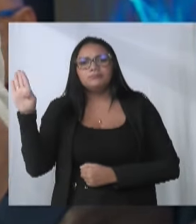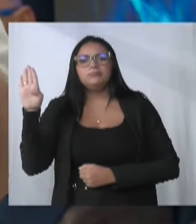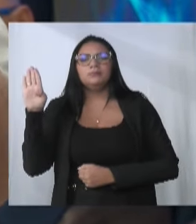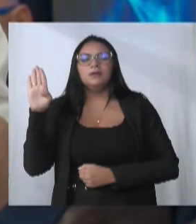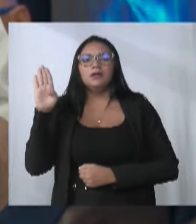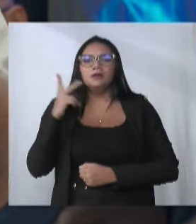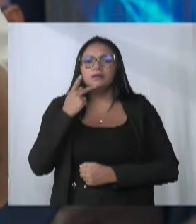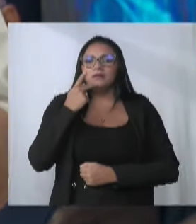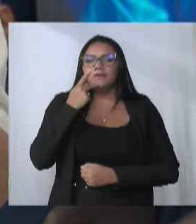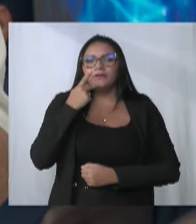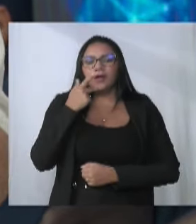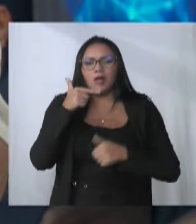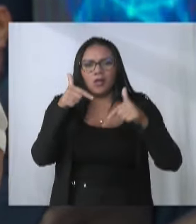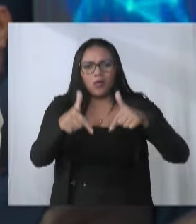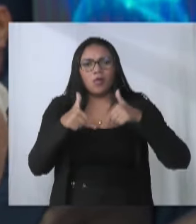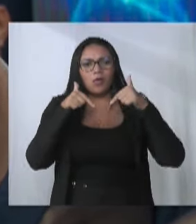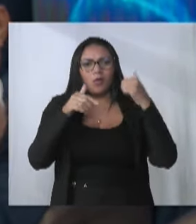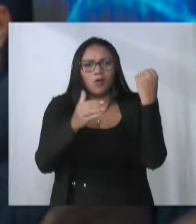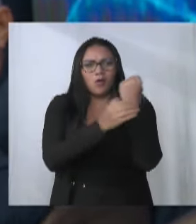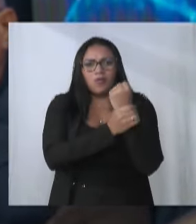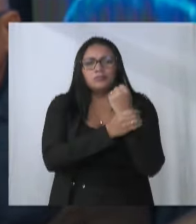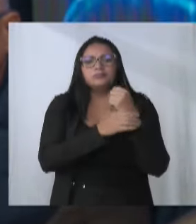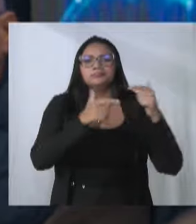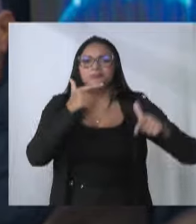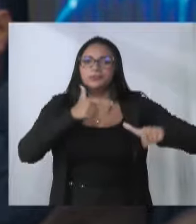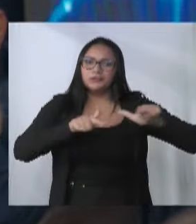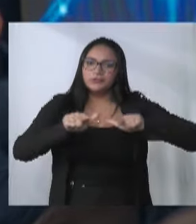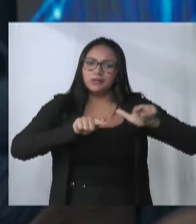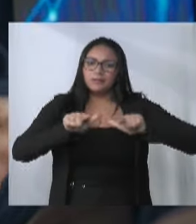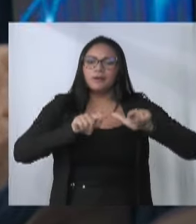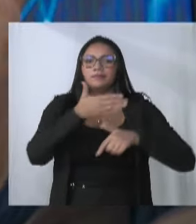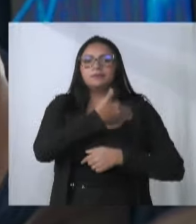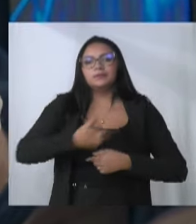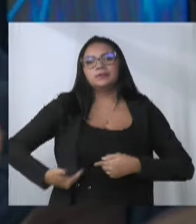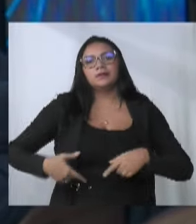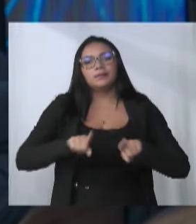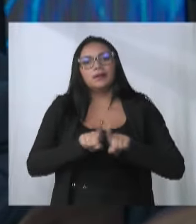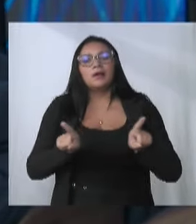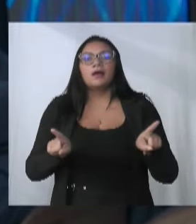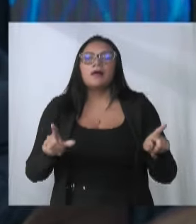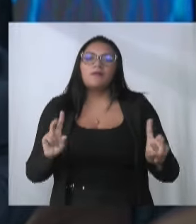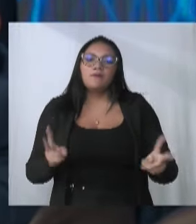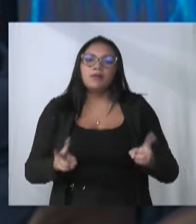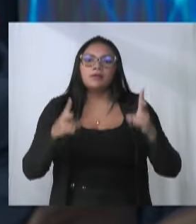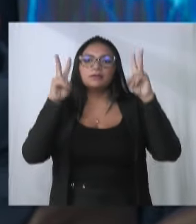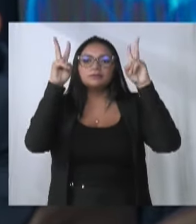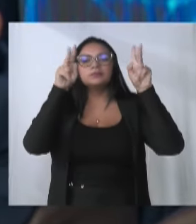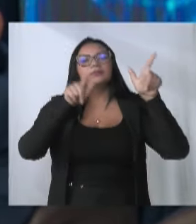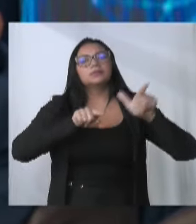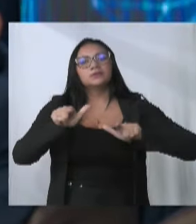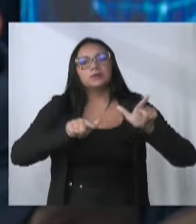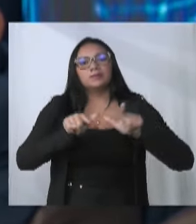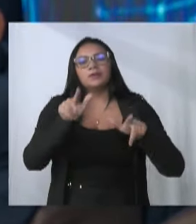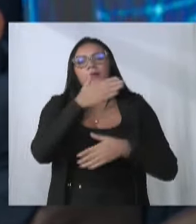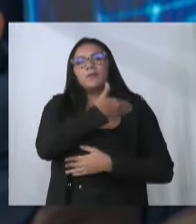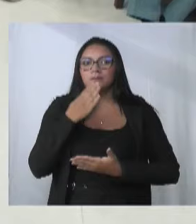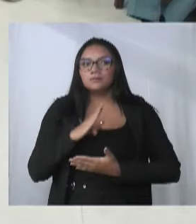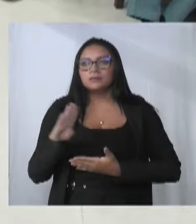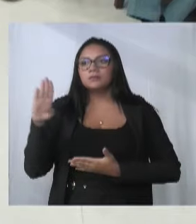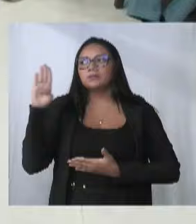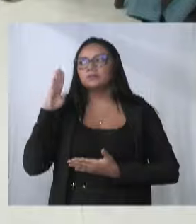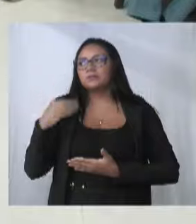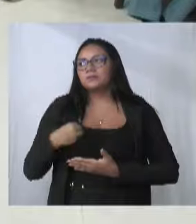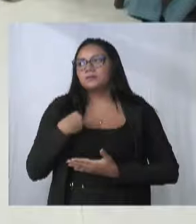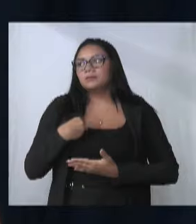defesa dos serviços públicos e a valorização dos profissionais, dos servidores públicos e dos serviços públicos.